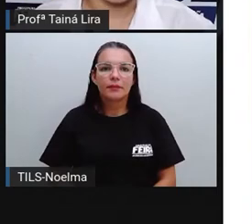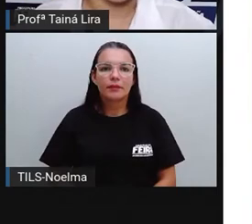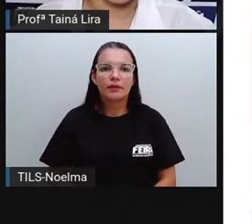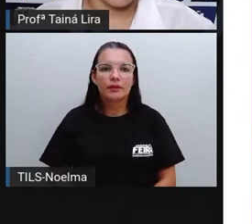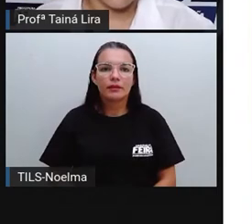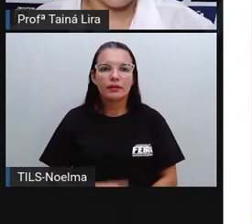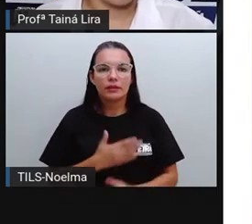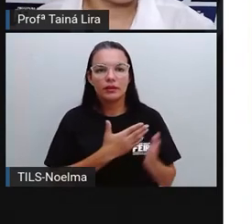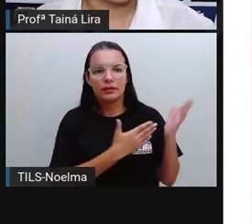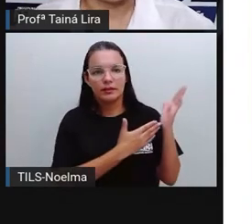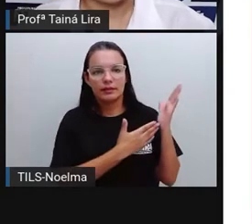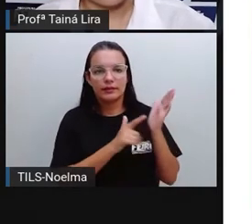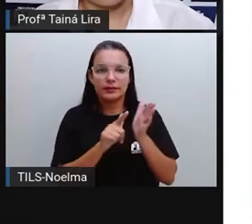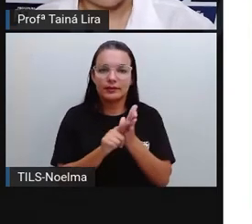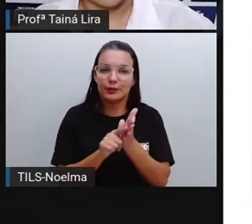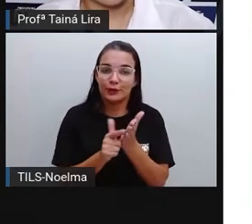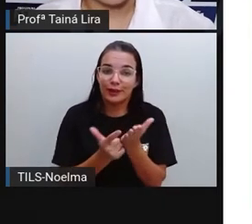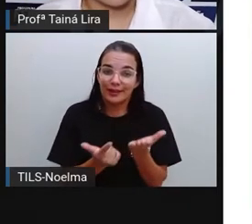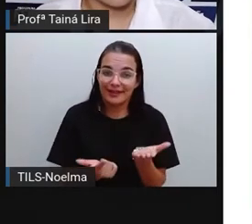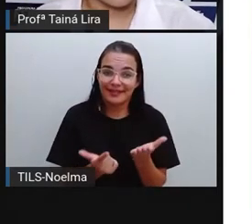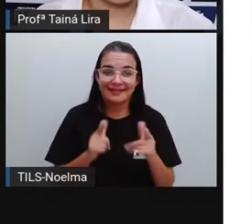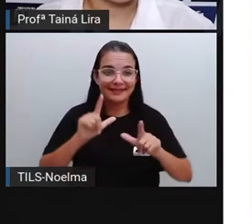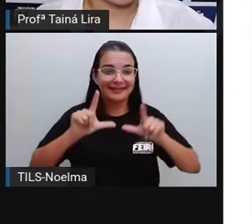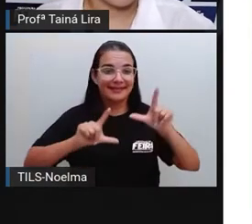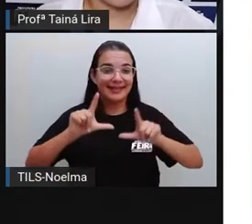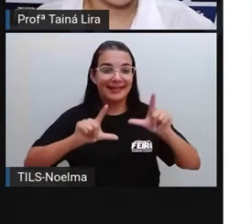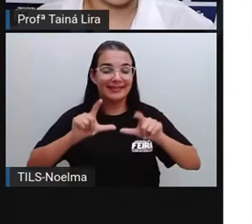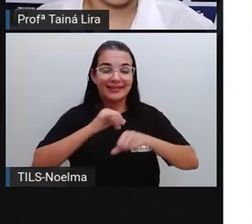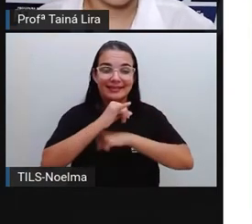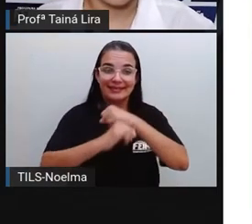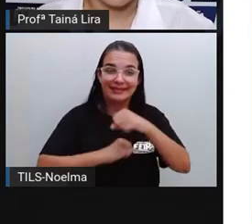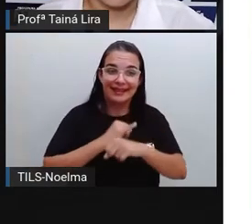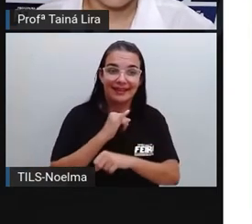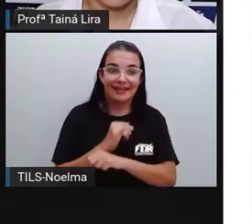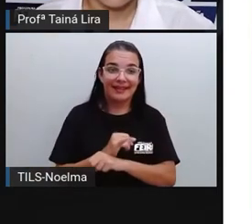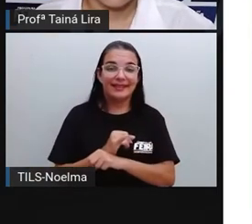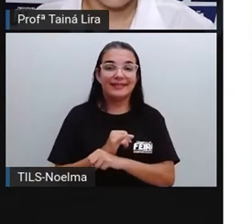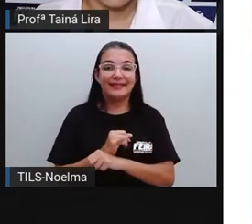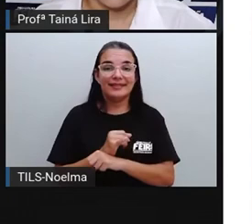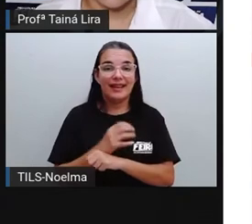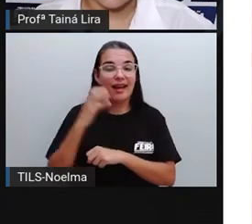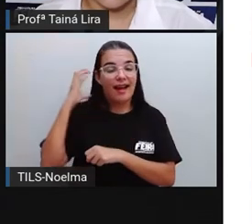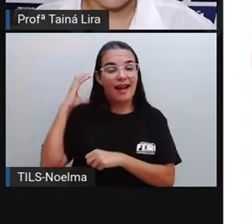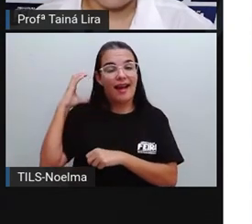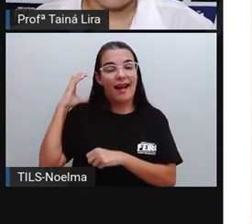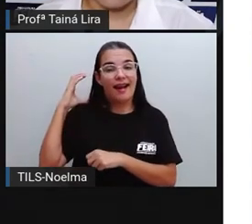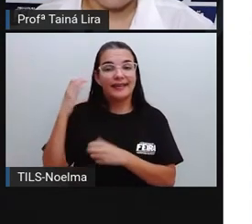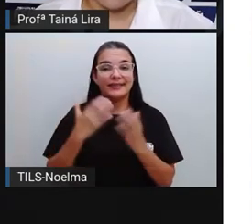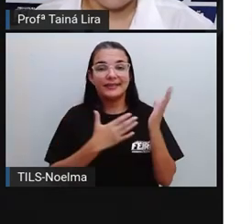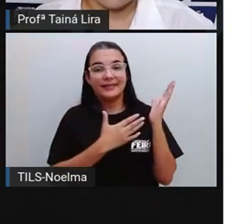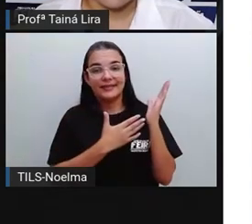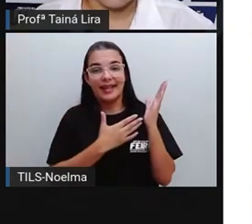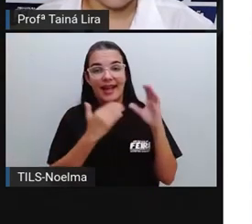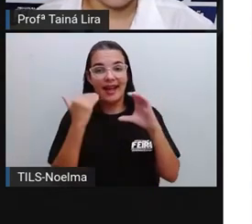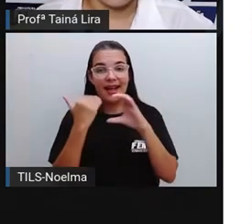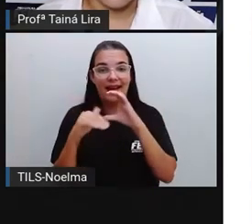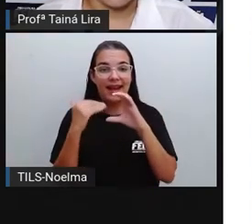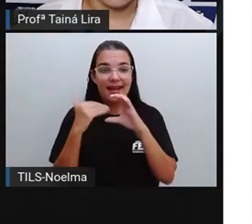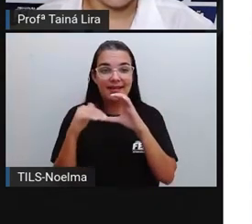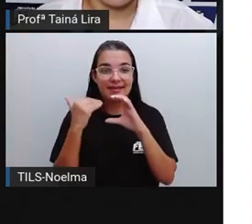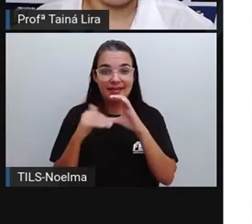Olha lá, jornal, TV, internet, rádio. Olha lá,